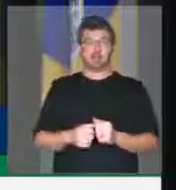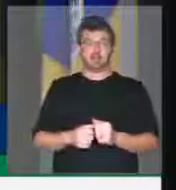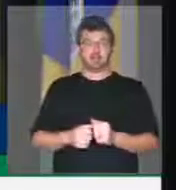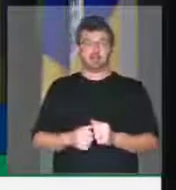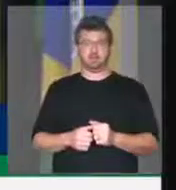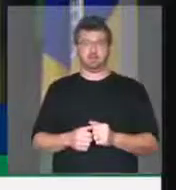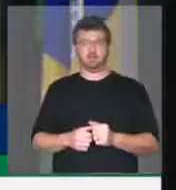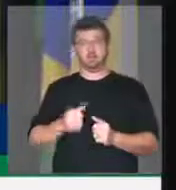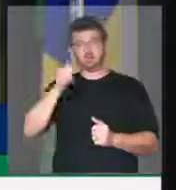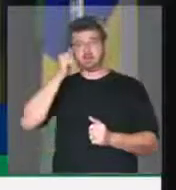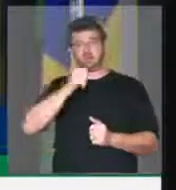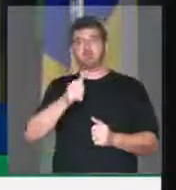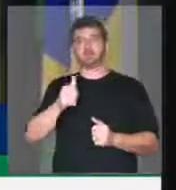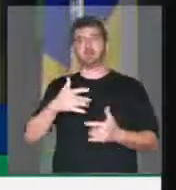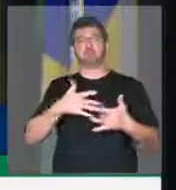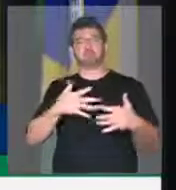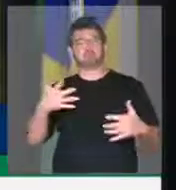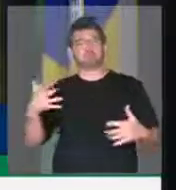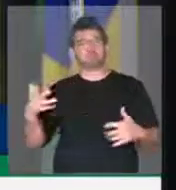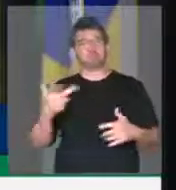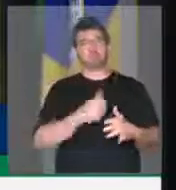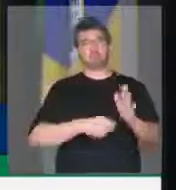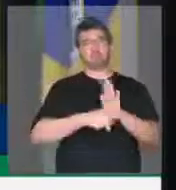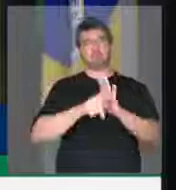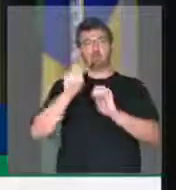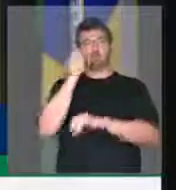Uma mulher realmente extraordinária, uma gaúcha,